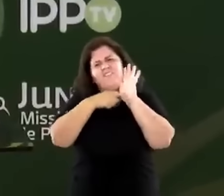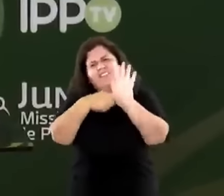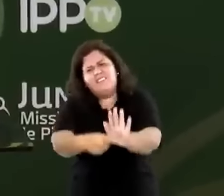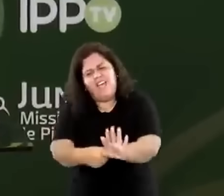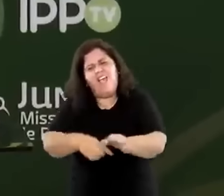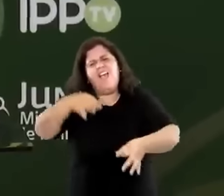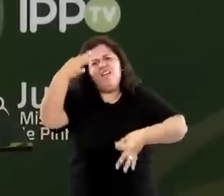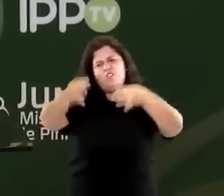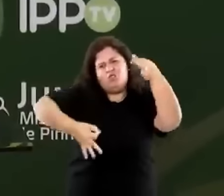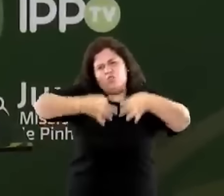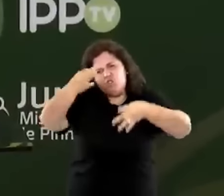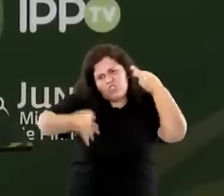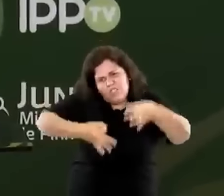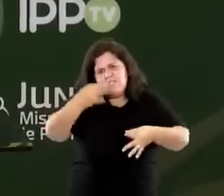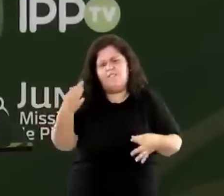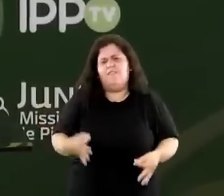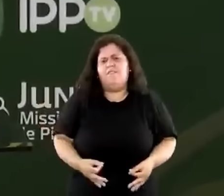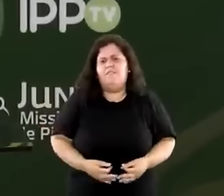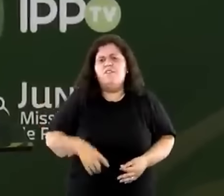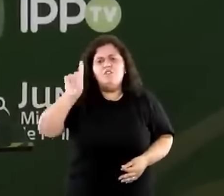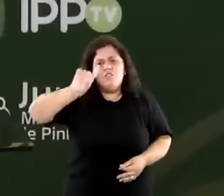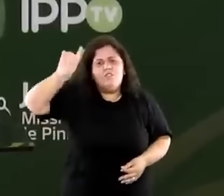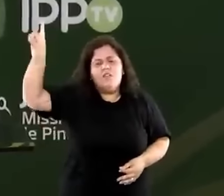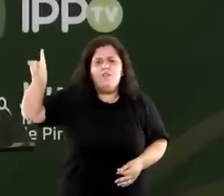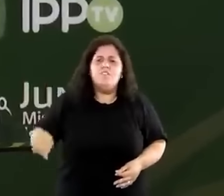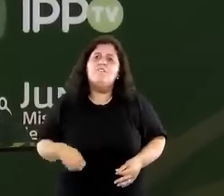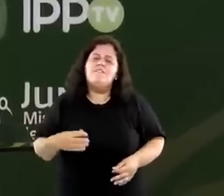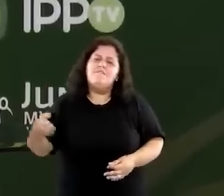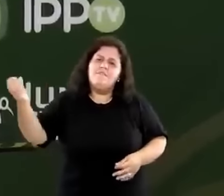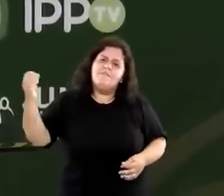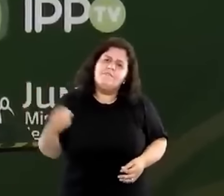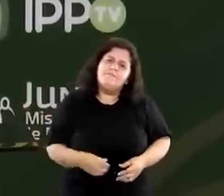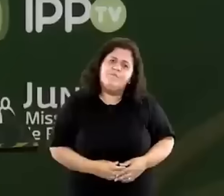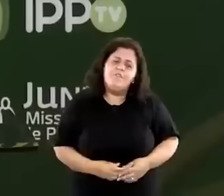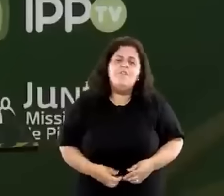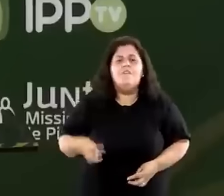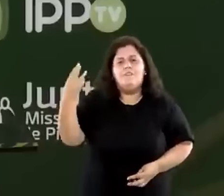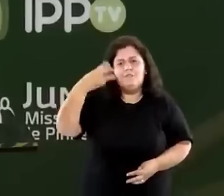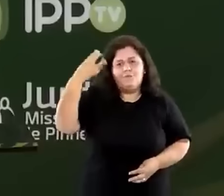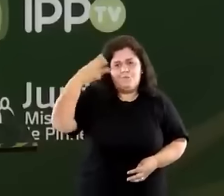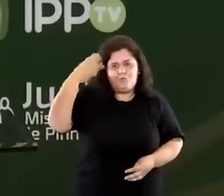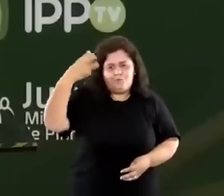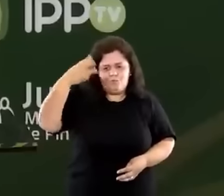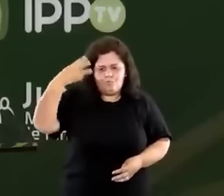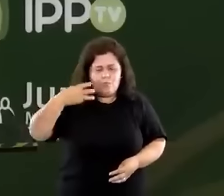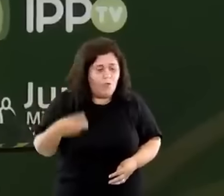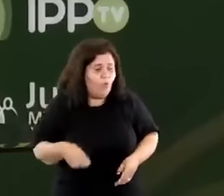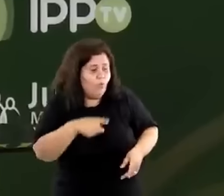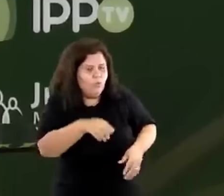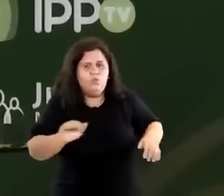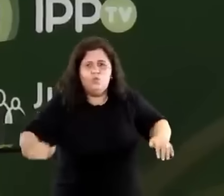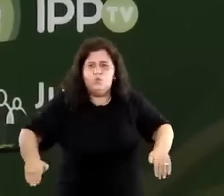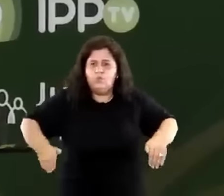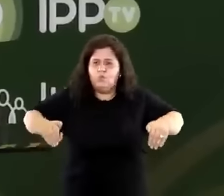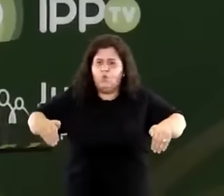trovões e as vozes de juízo que emanam do Trono mas em terceiro lugar o trono que João veio irmãos é um Trono de